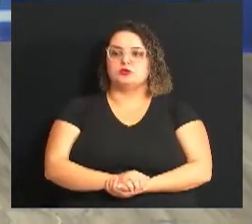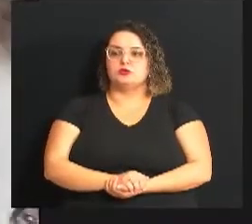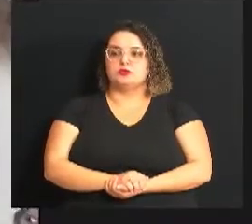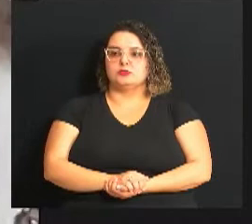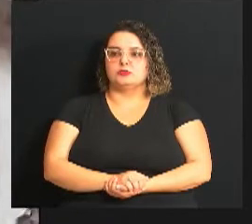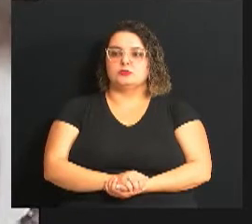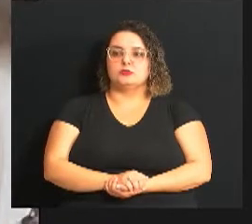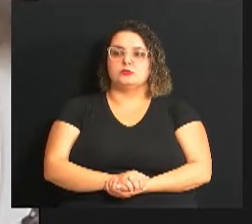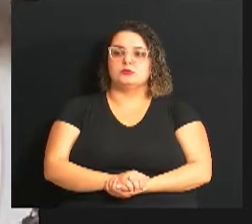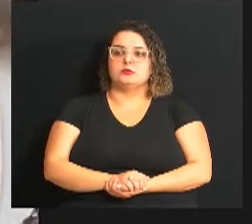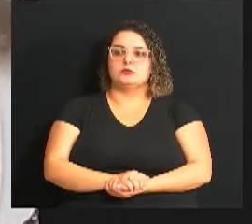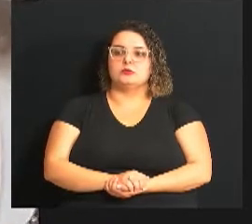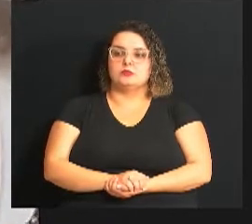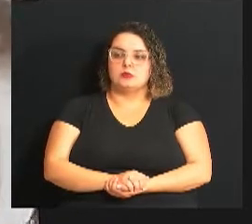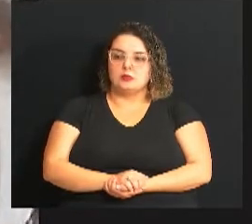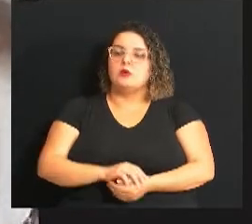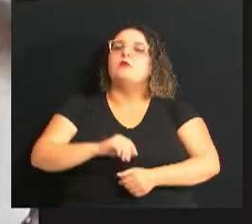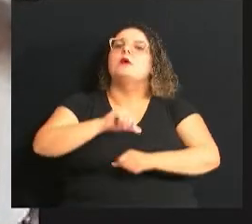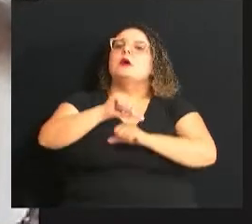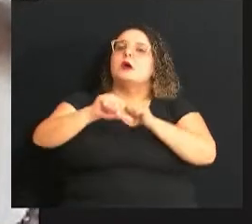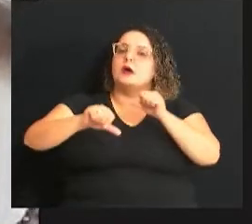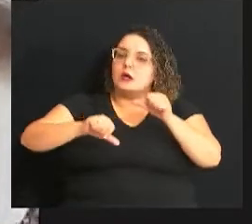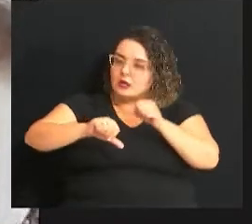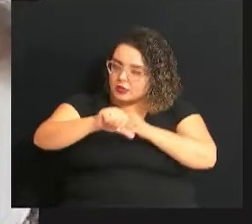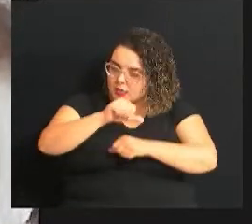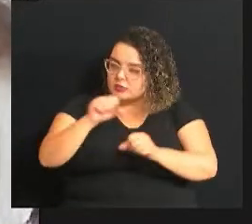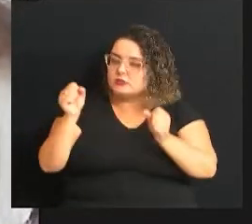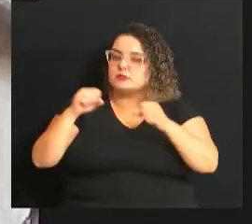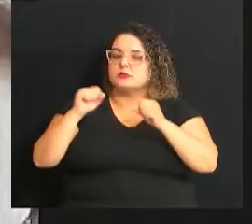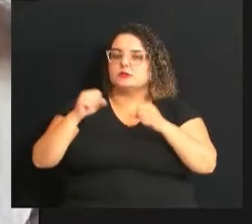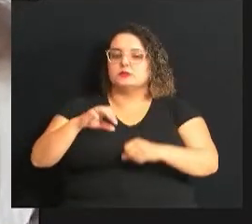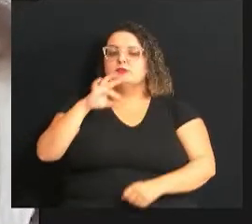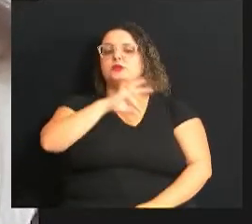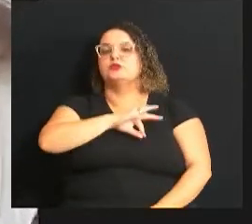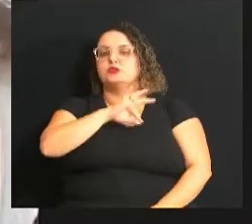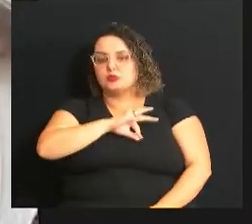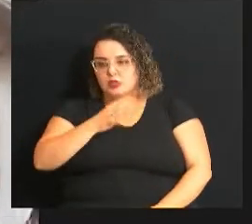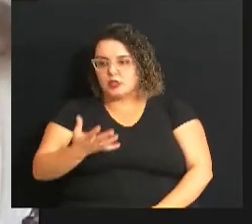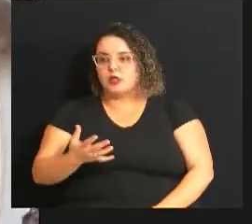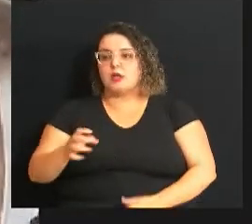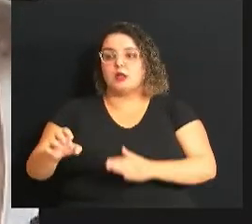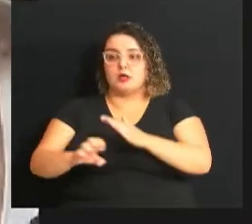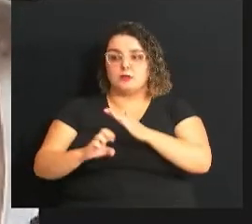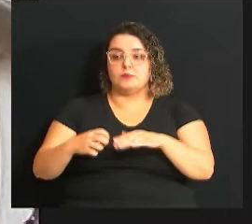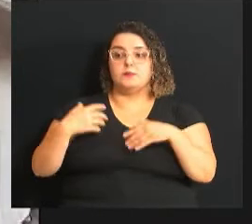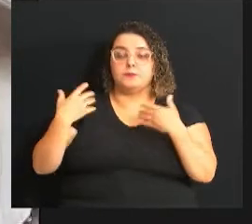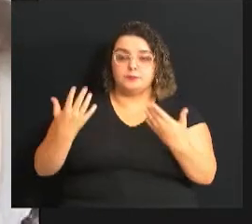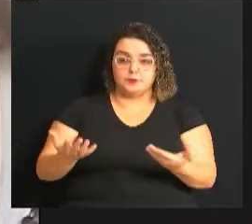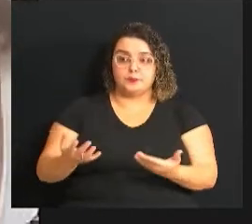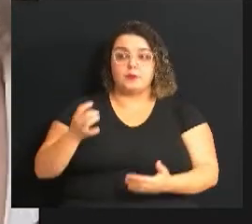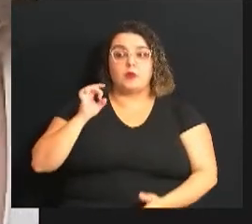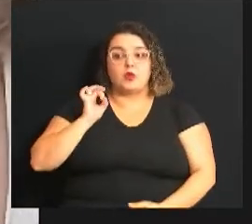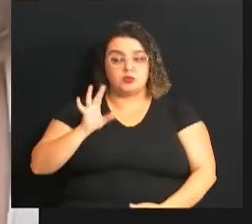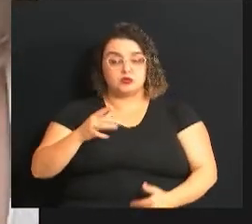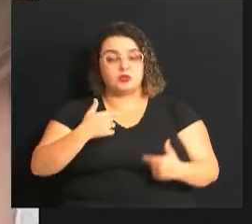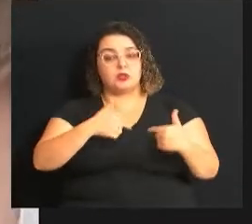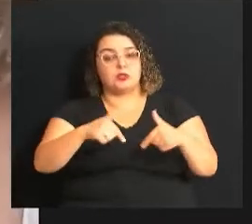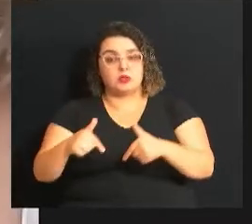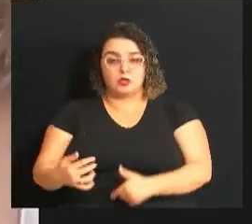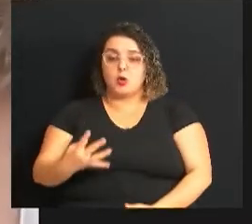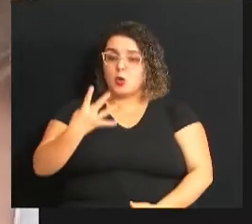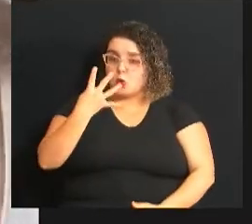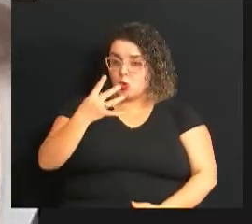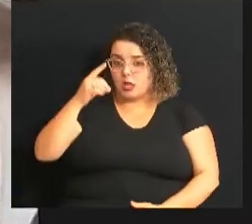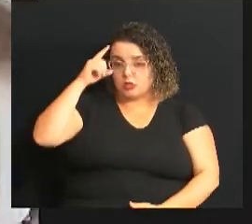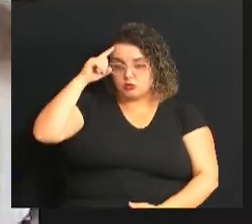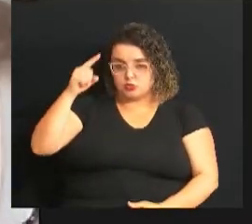Vai ter que sofrer a diferença, porque a partir do momento em que a empresa chega e diz você só vai trabalhar 4 dias da semana,